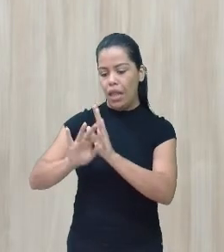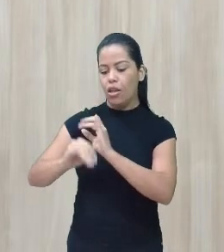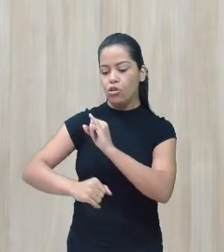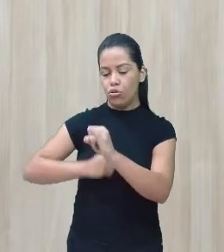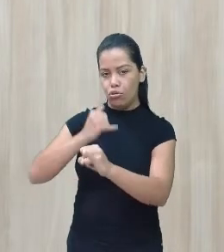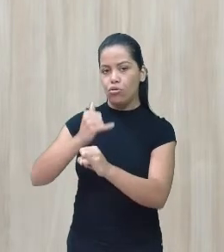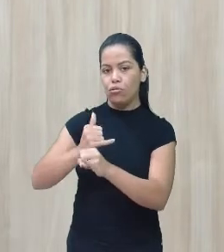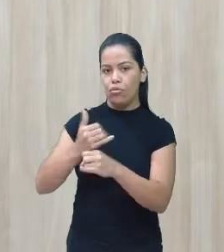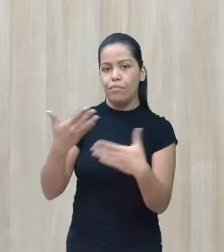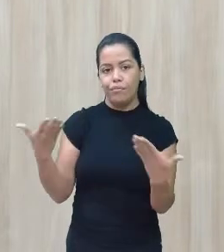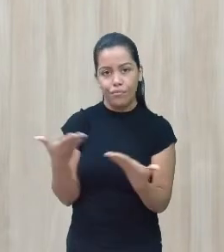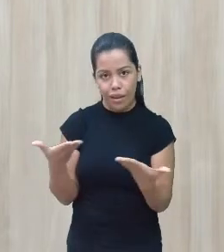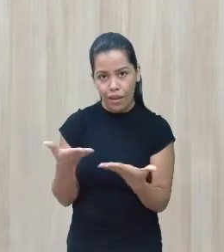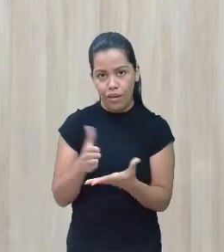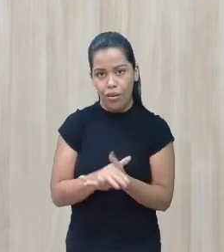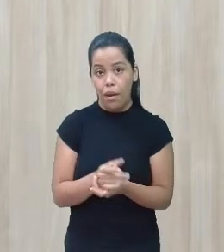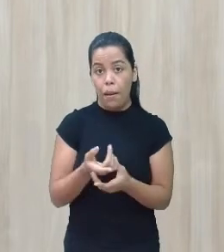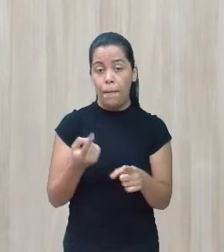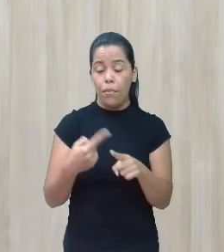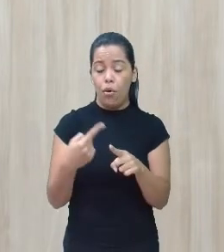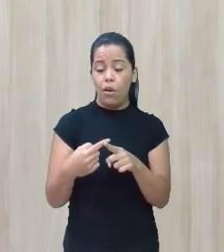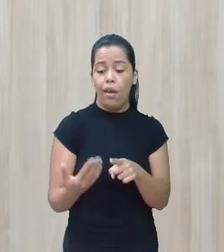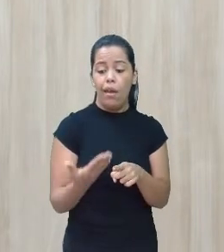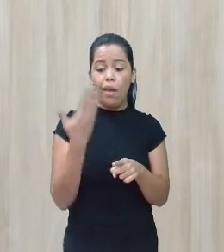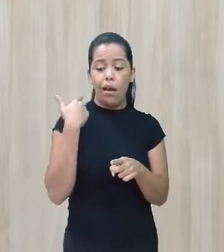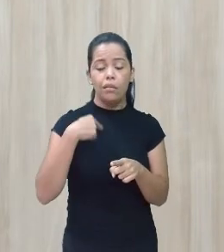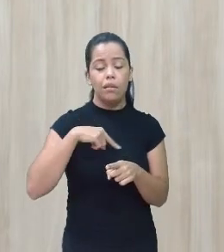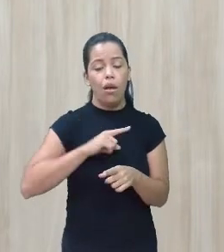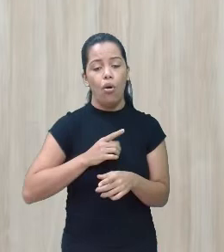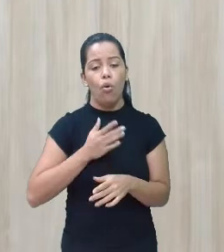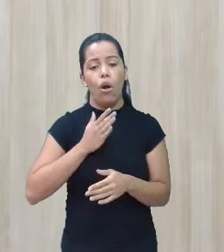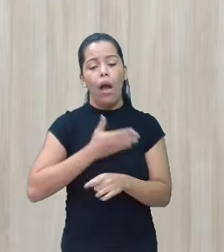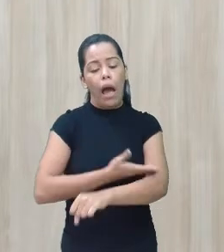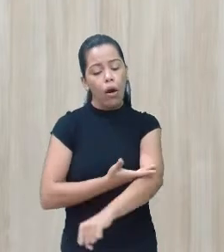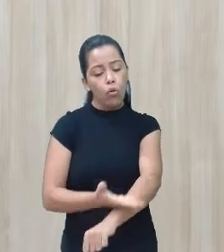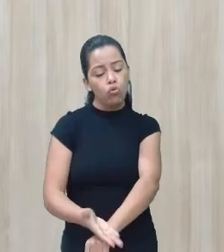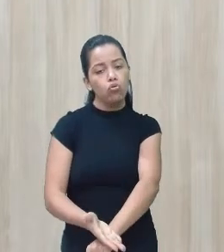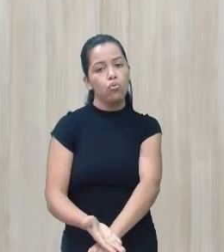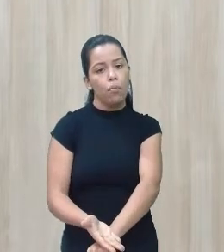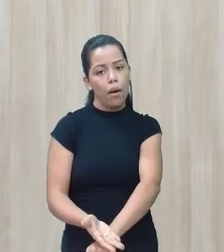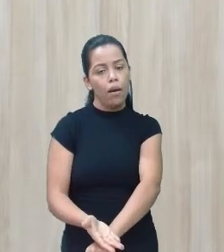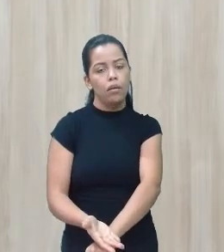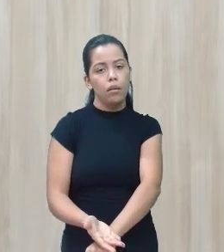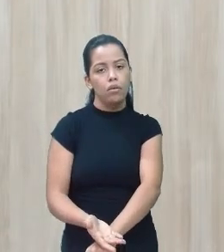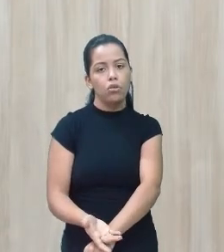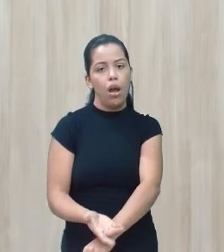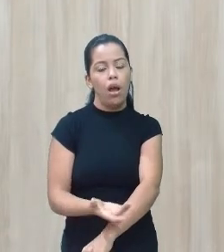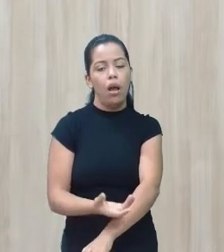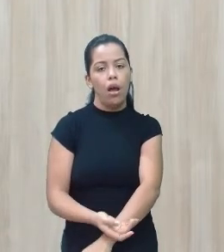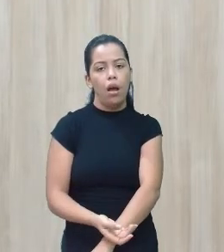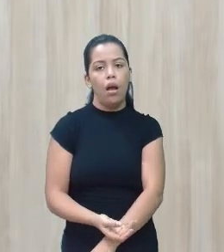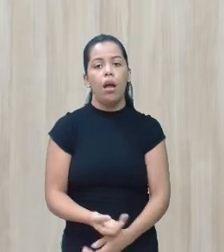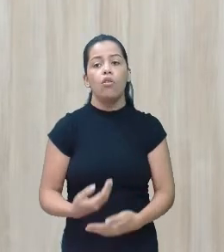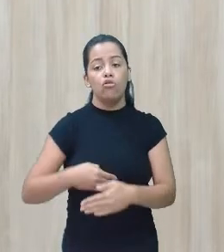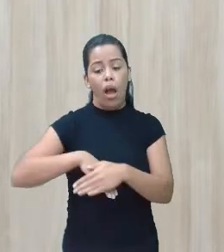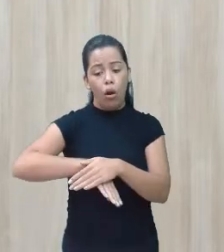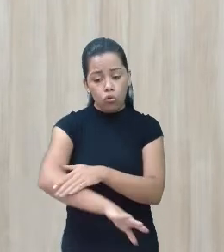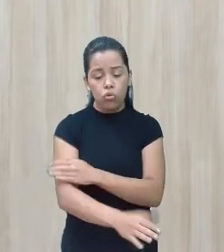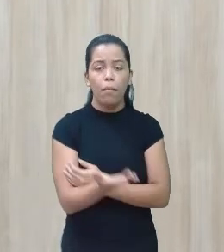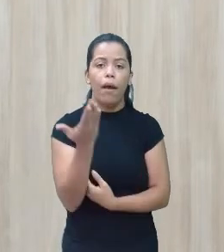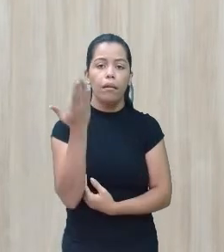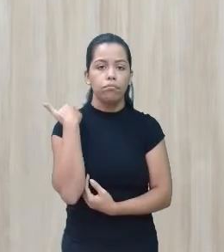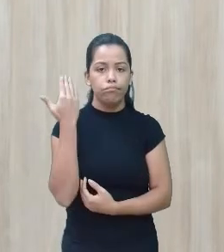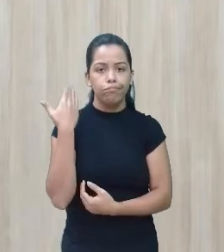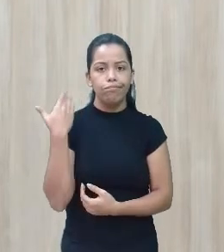a internet. Então, como será que a gente pode pensar essas outras profissões dentro de plataformas digitais? Será